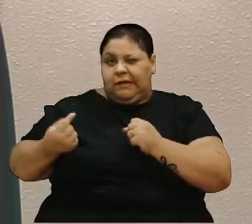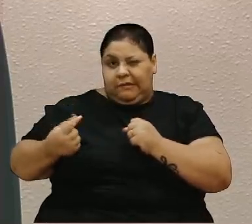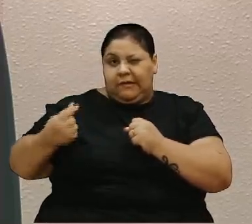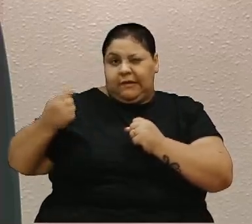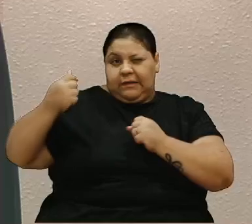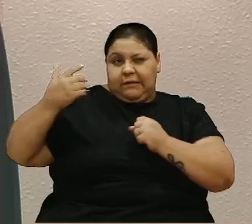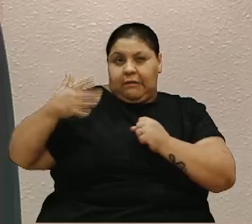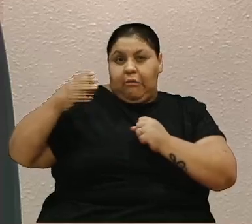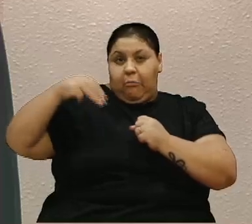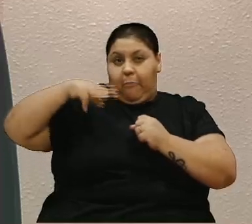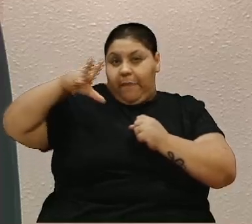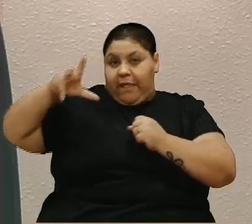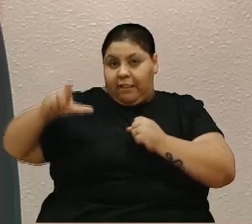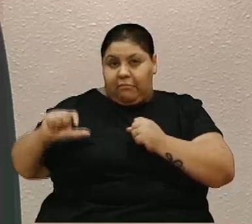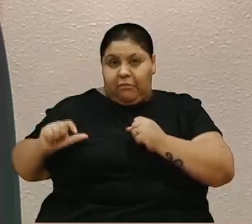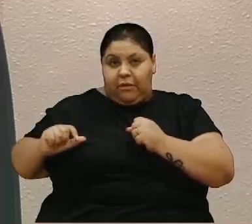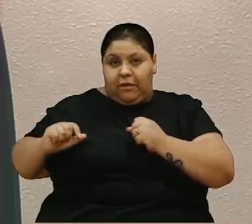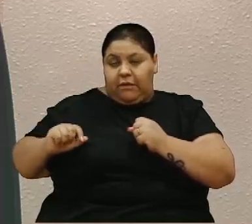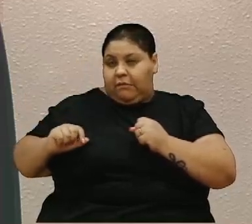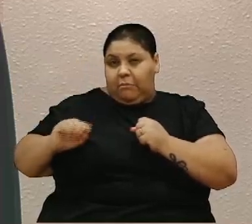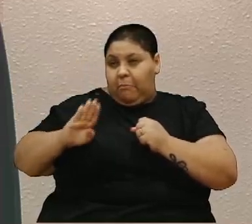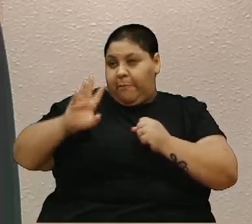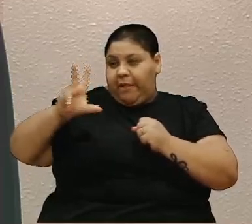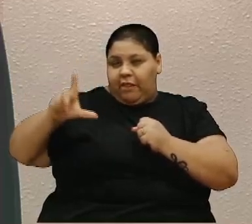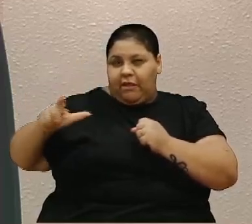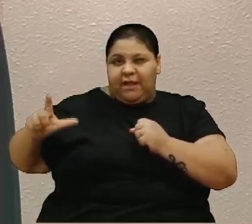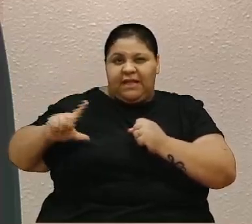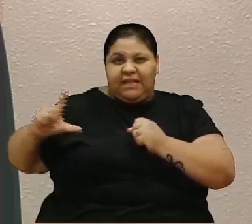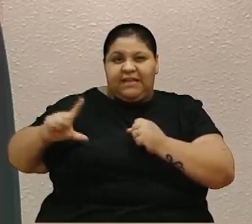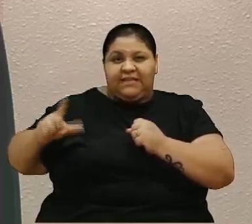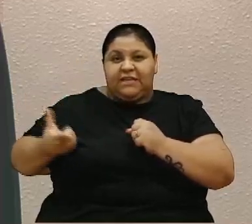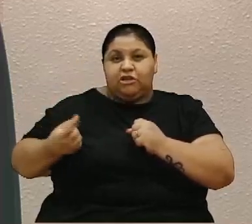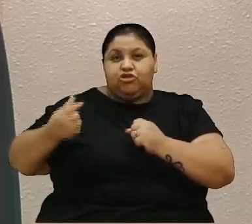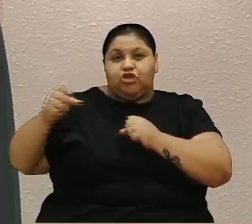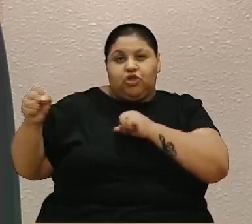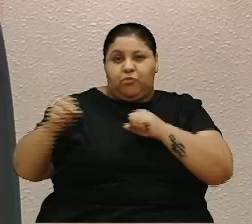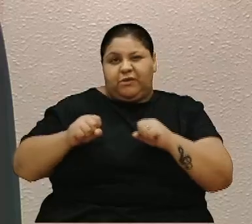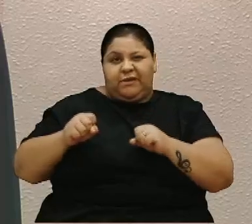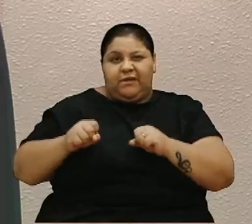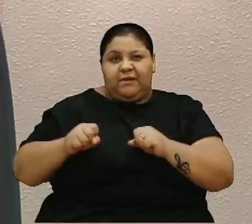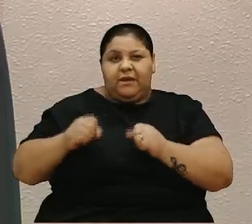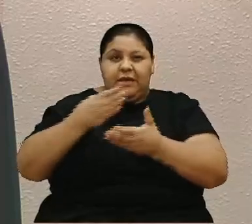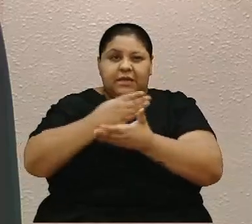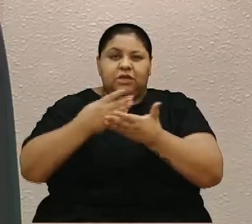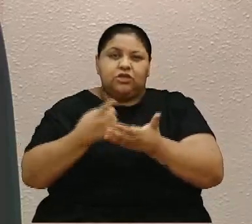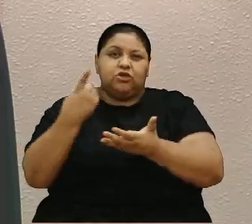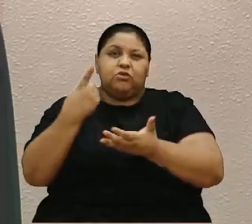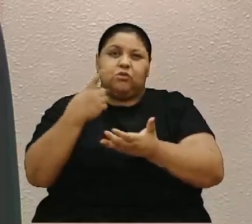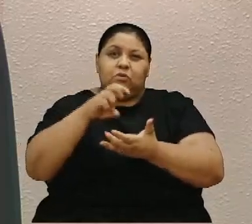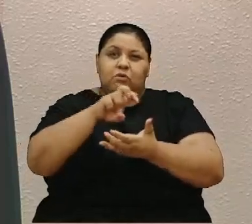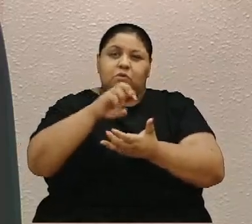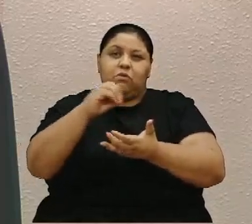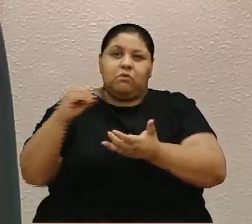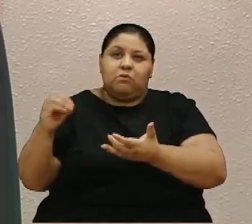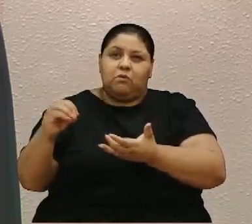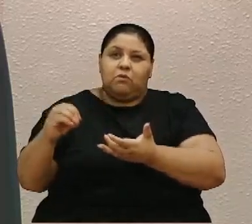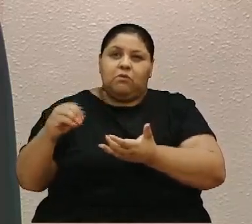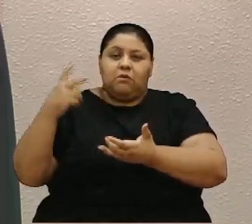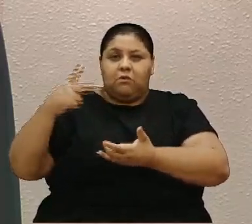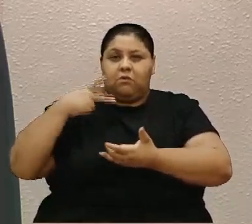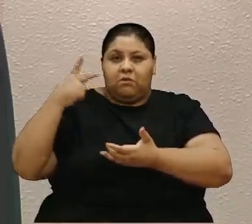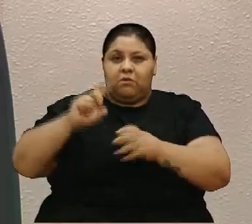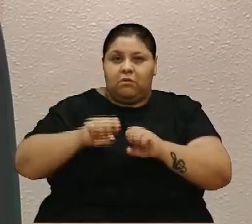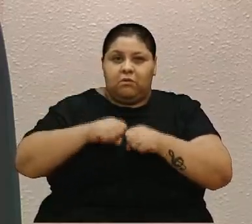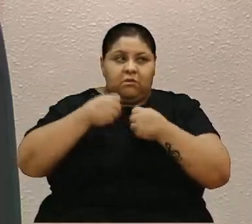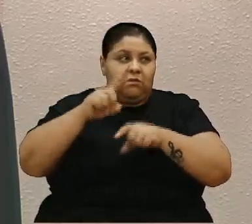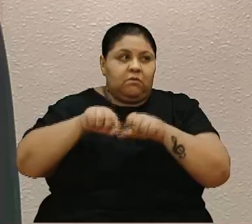milionárias, bilionárias, enfim, que têm muito dinheiro, poder no Brasil, e não é de hoje, desde 1500, fazem o seu lobby para que os parlamentares defendam